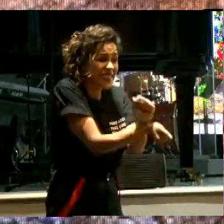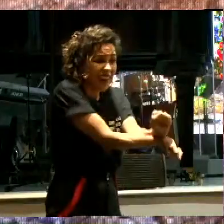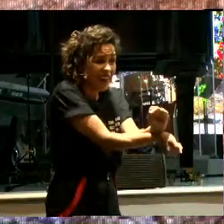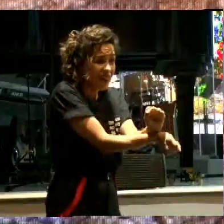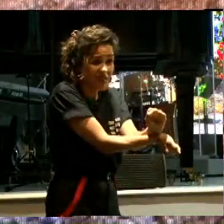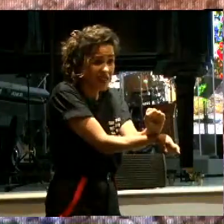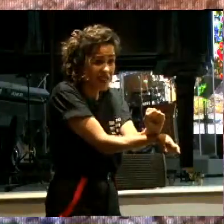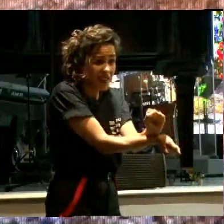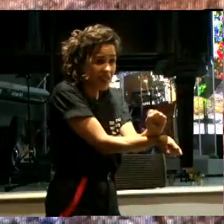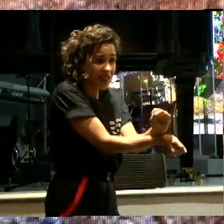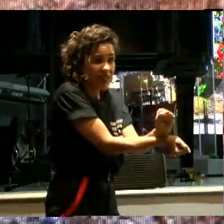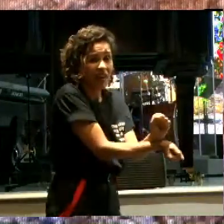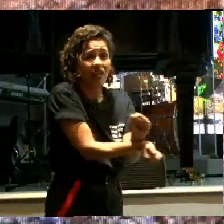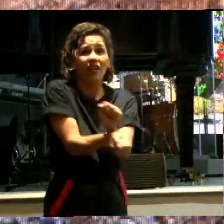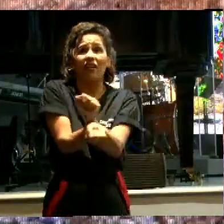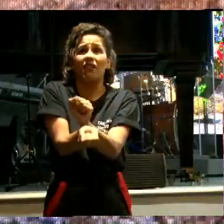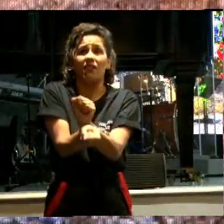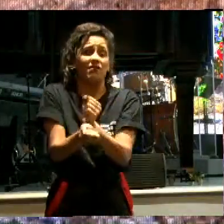ali para servir.